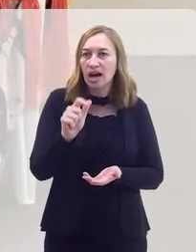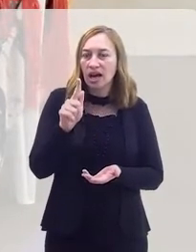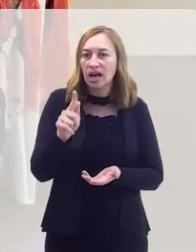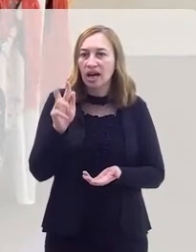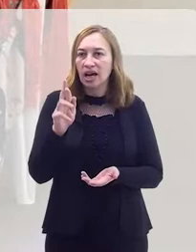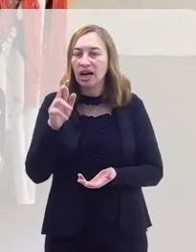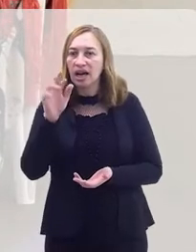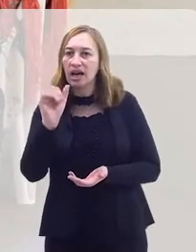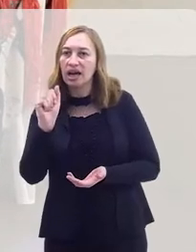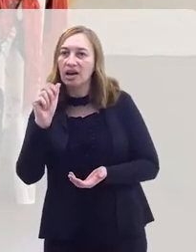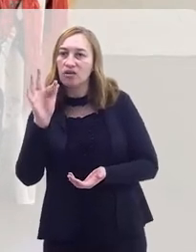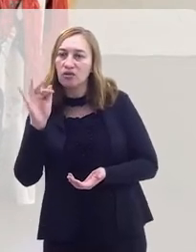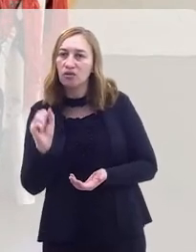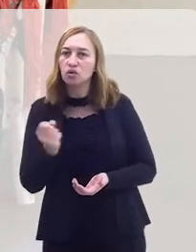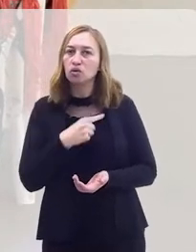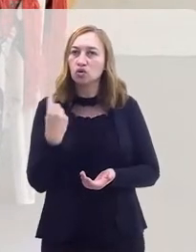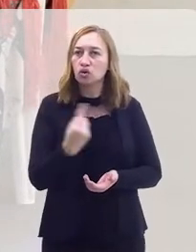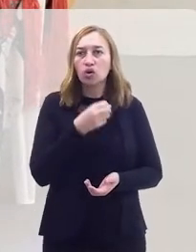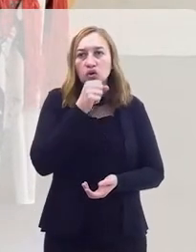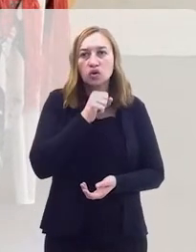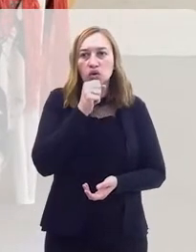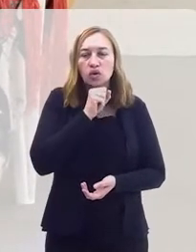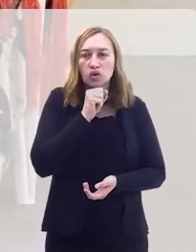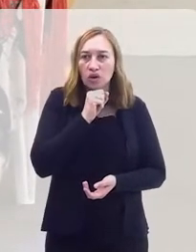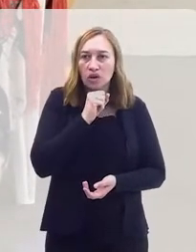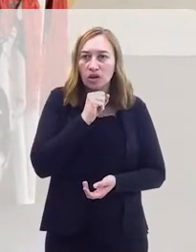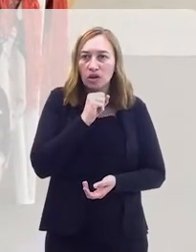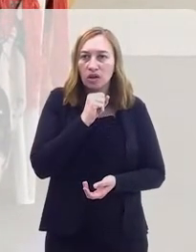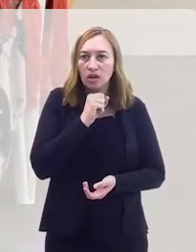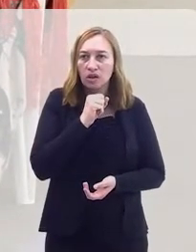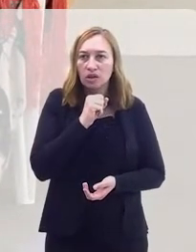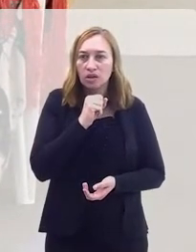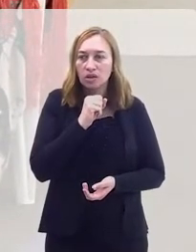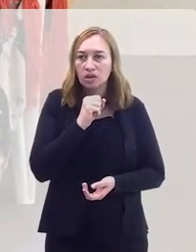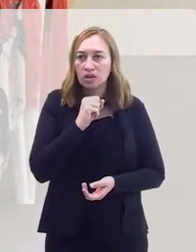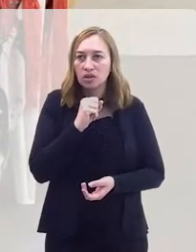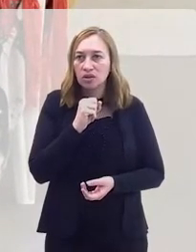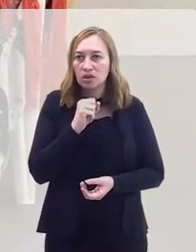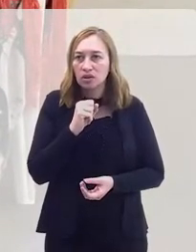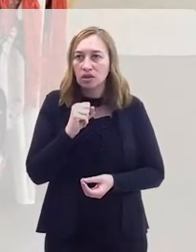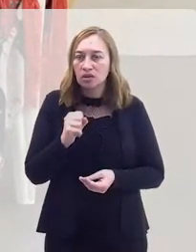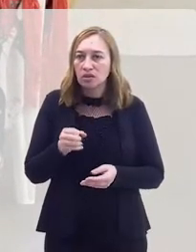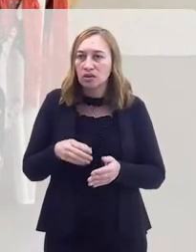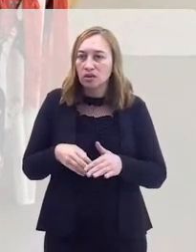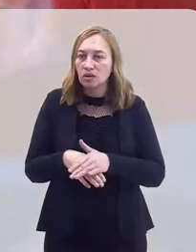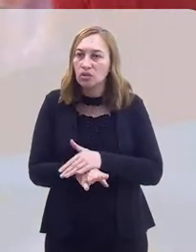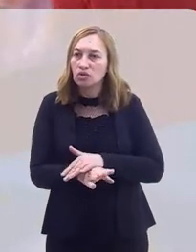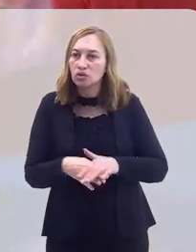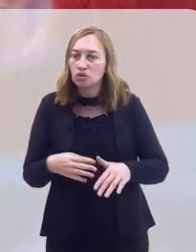nós somos ágrafo. Então, os nossos velhos, os nossos idosos, é que vão